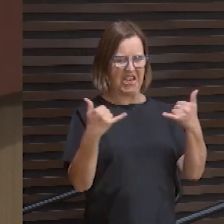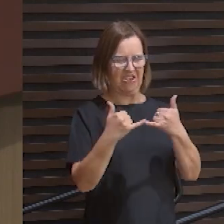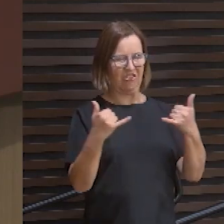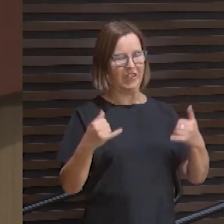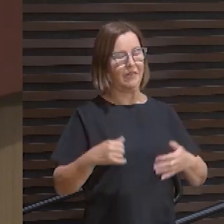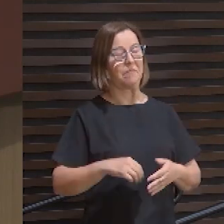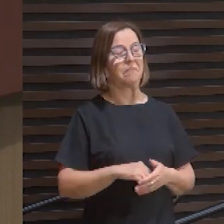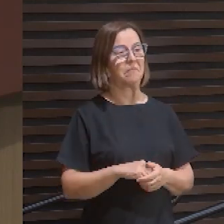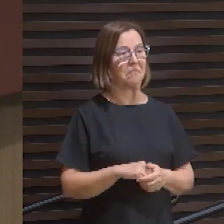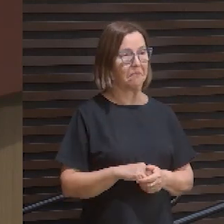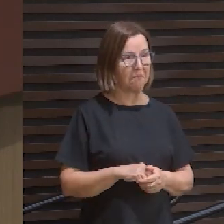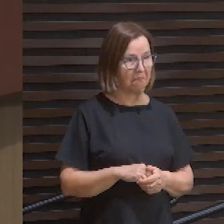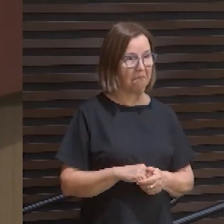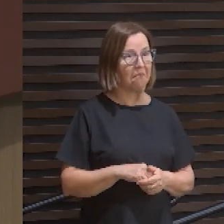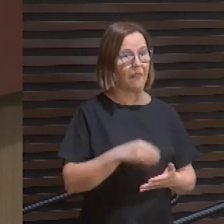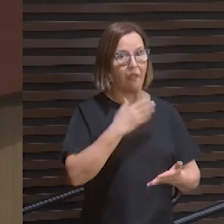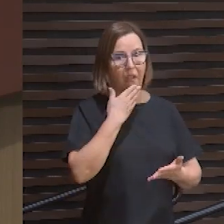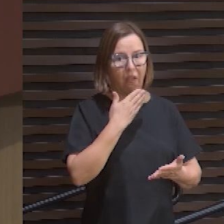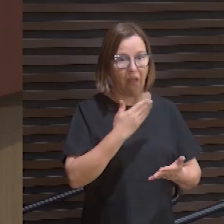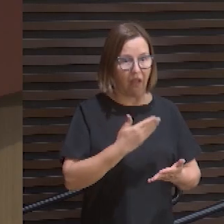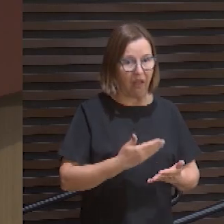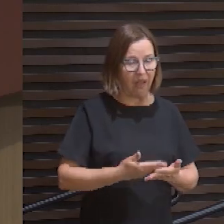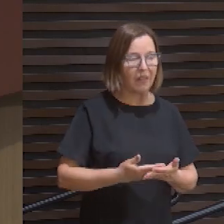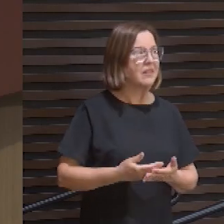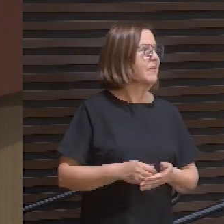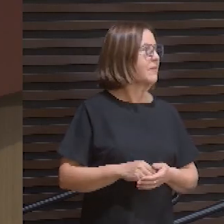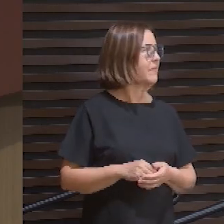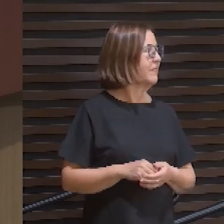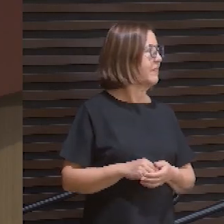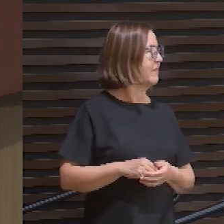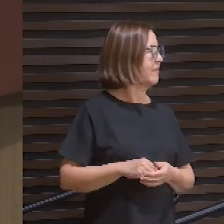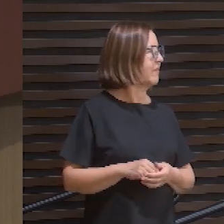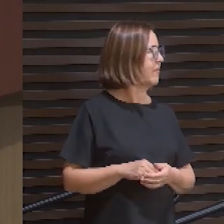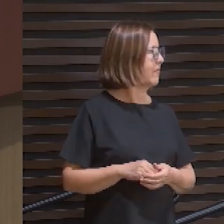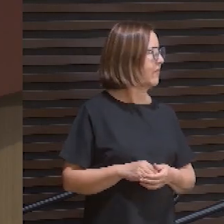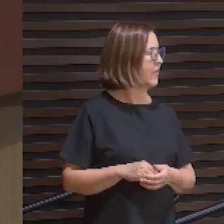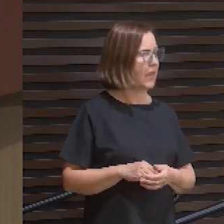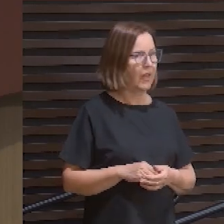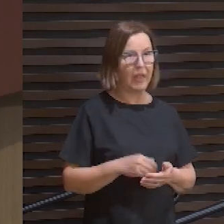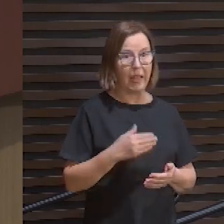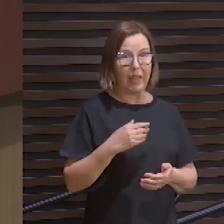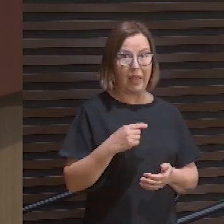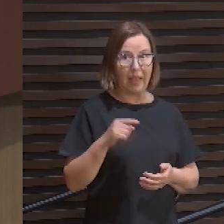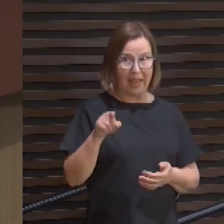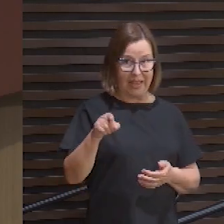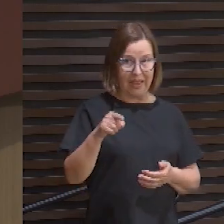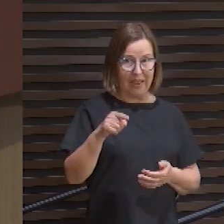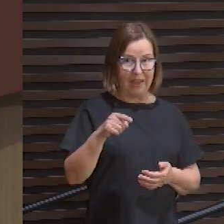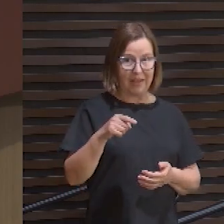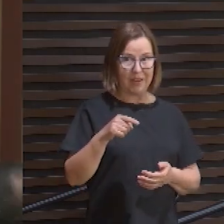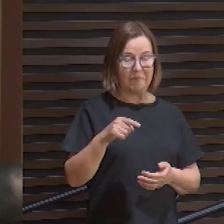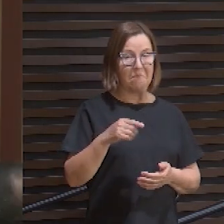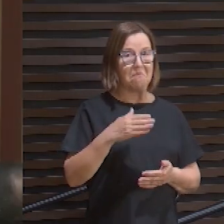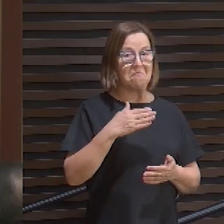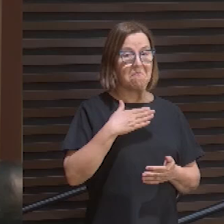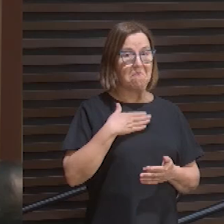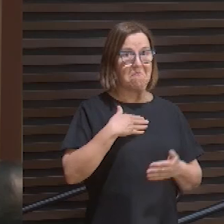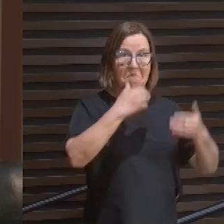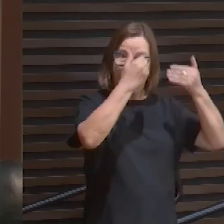Moço, é que eu tenho uma mentinha pequena, mas me abriu a mente. Eu vou